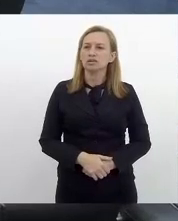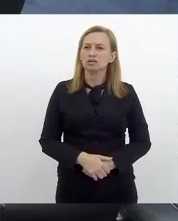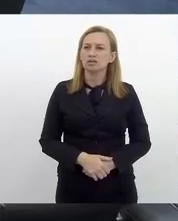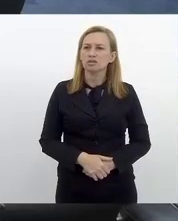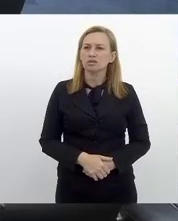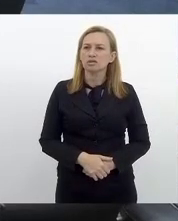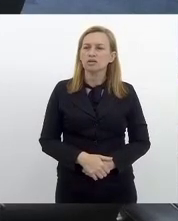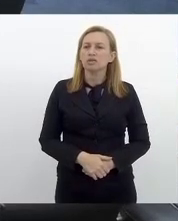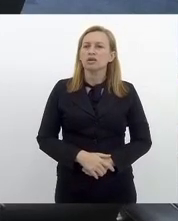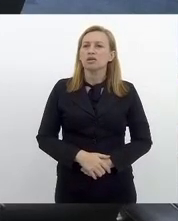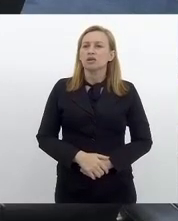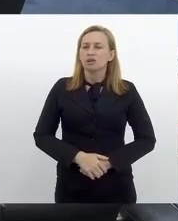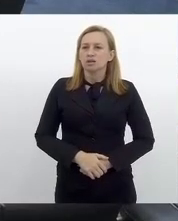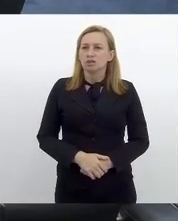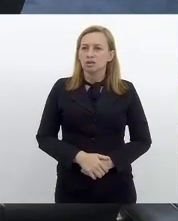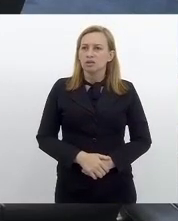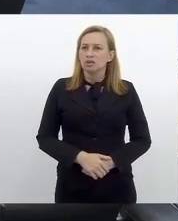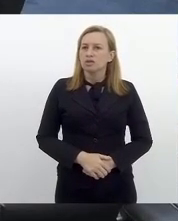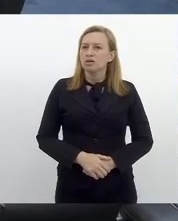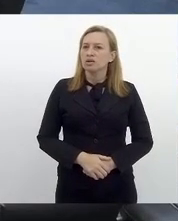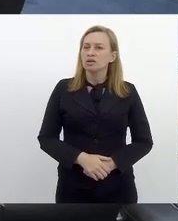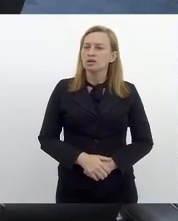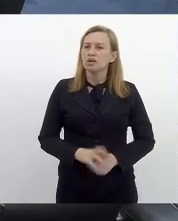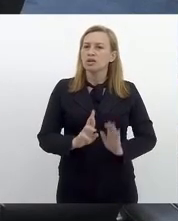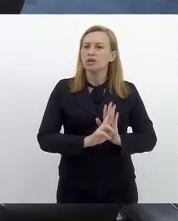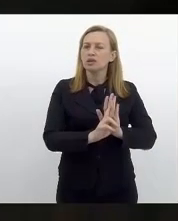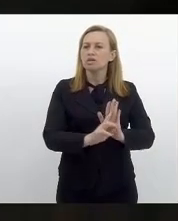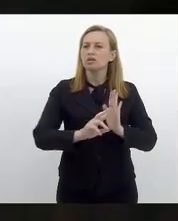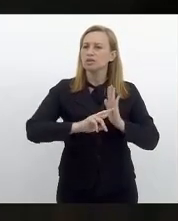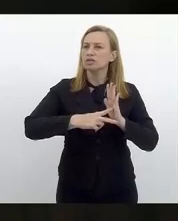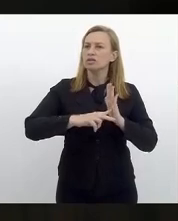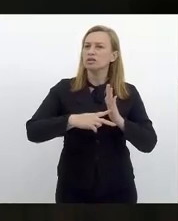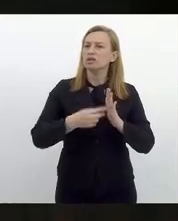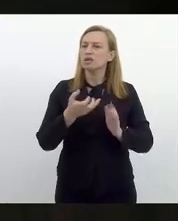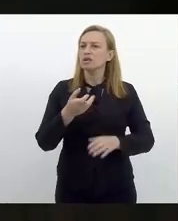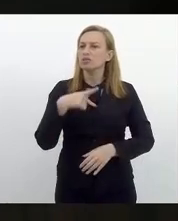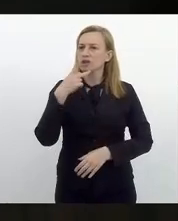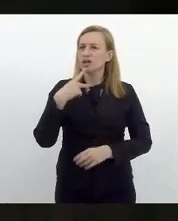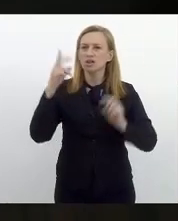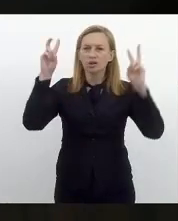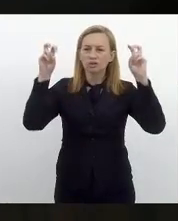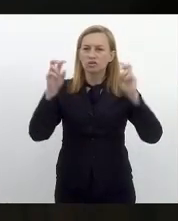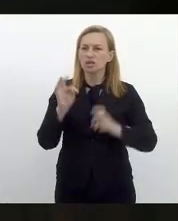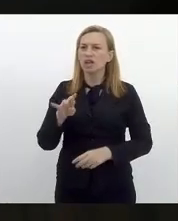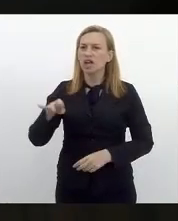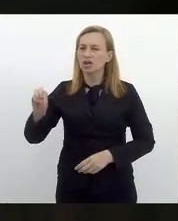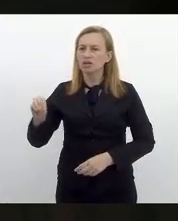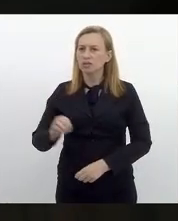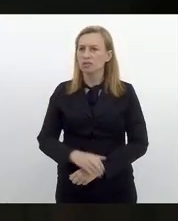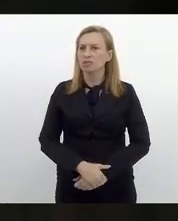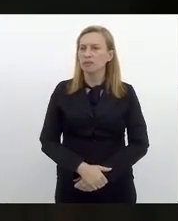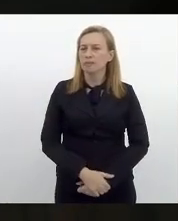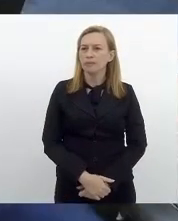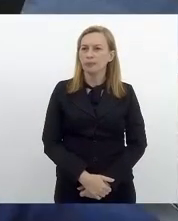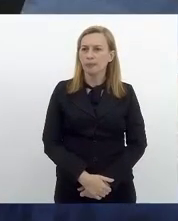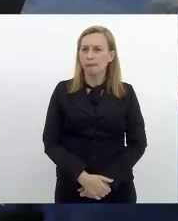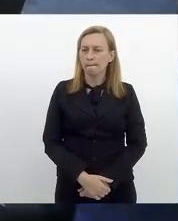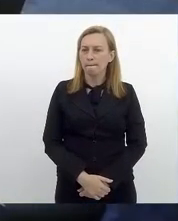o mesmo passar palavras com o representante sindical que gostaria de falar sobre a questão dos clientes